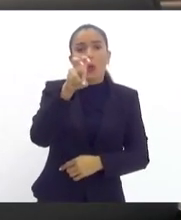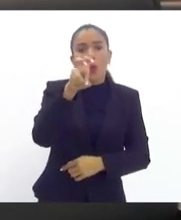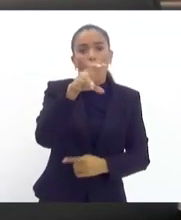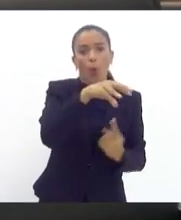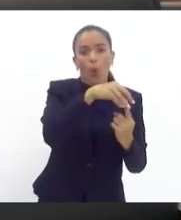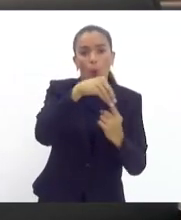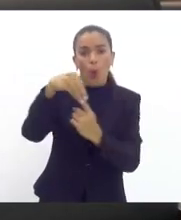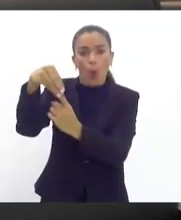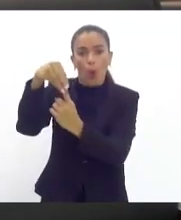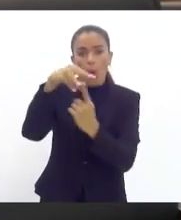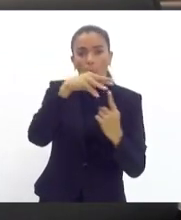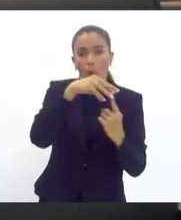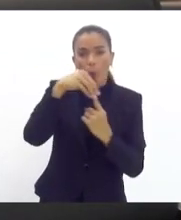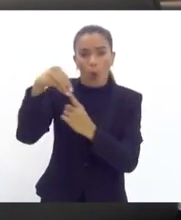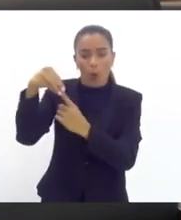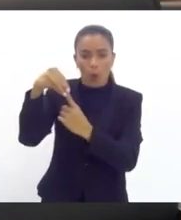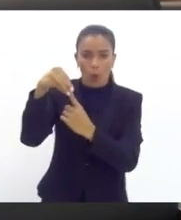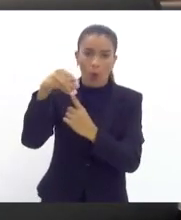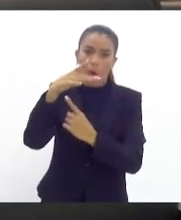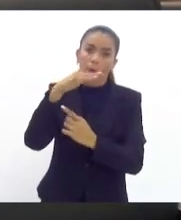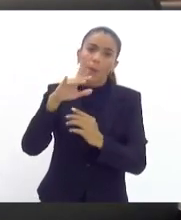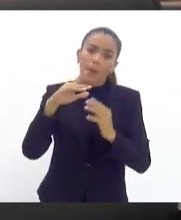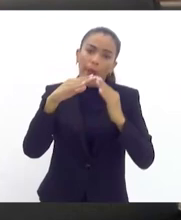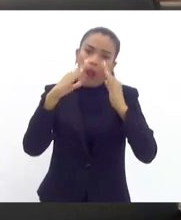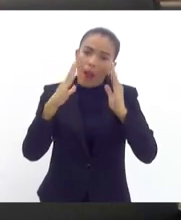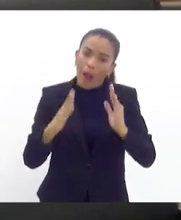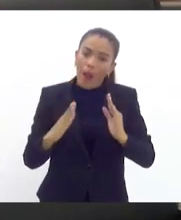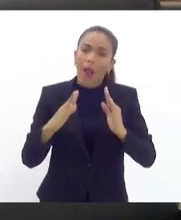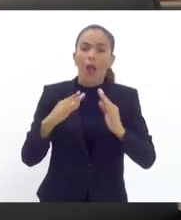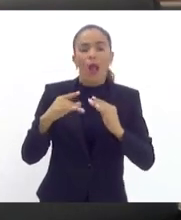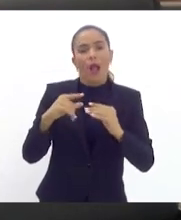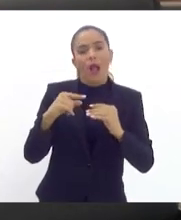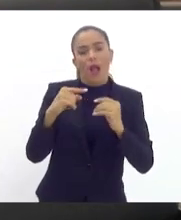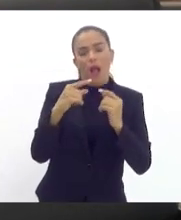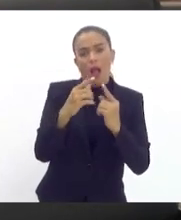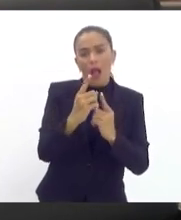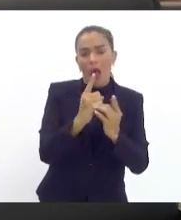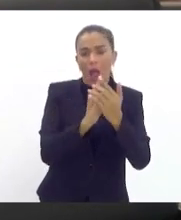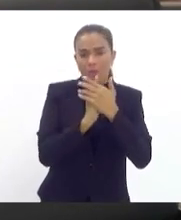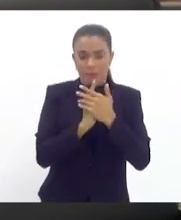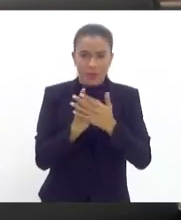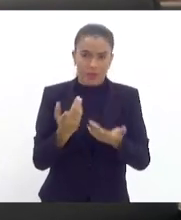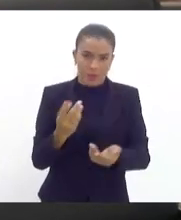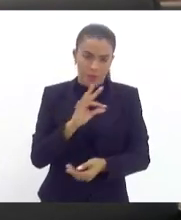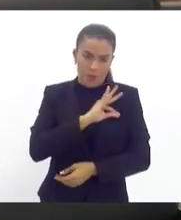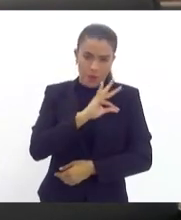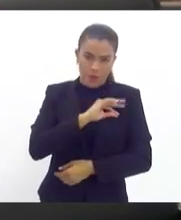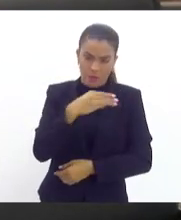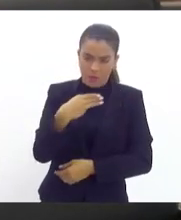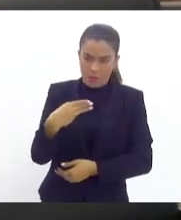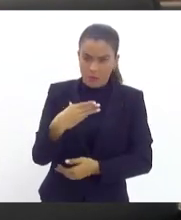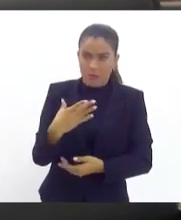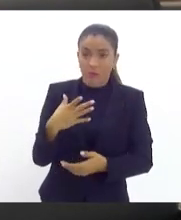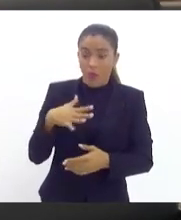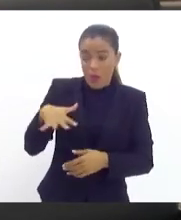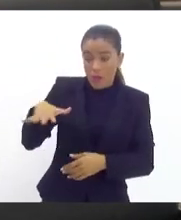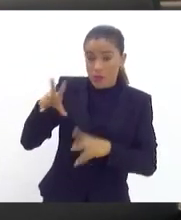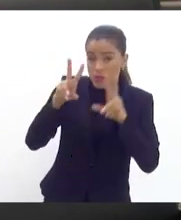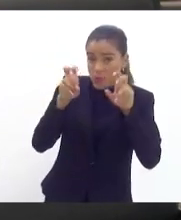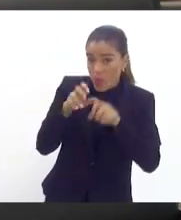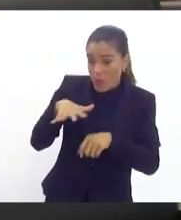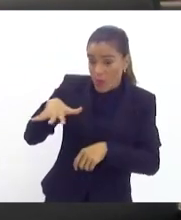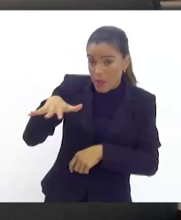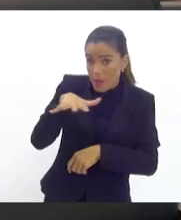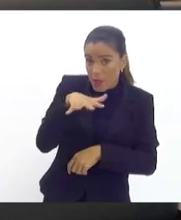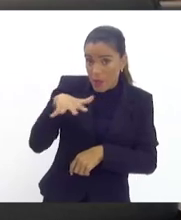tá para abrigos da prefeitura com ajuda da Polícia Militar tá agora em relação ao terreno da